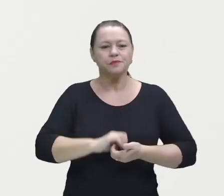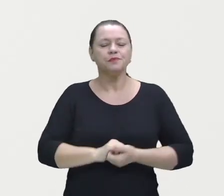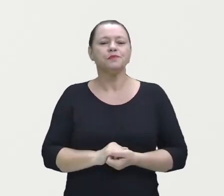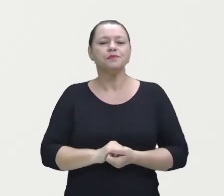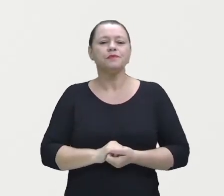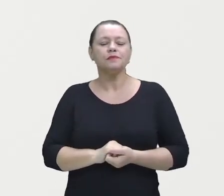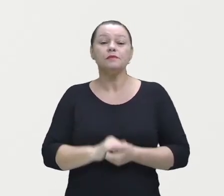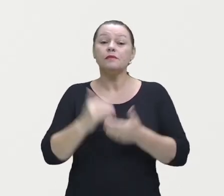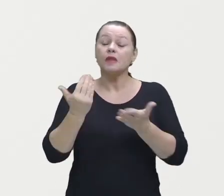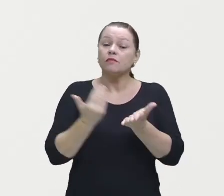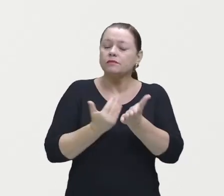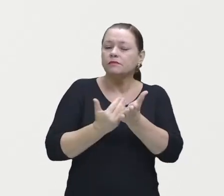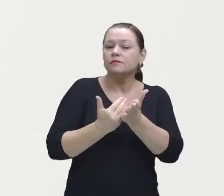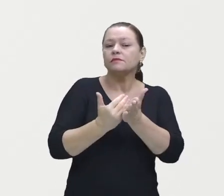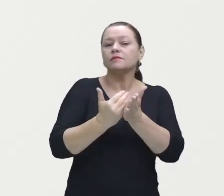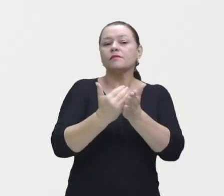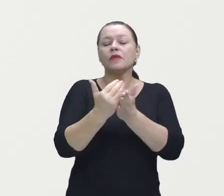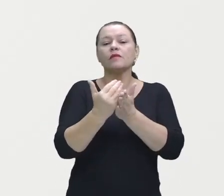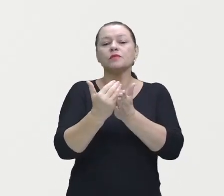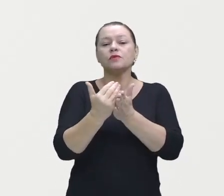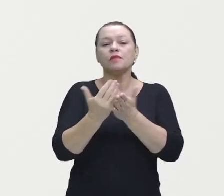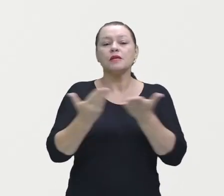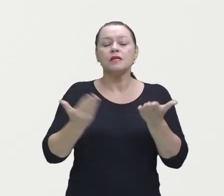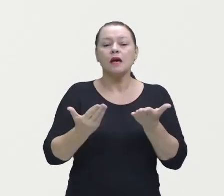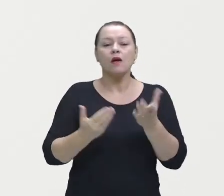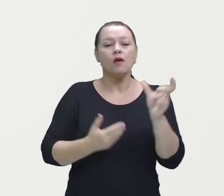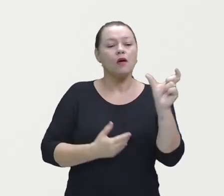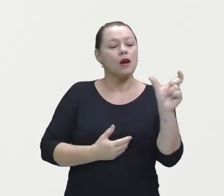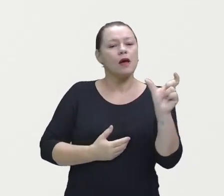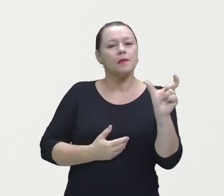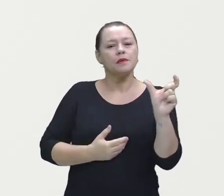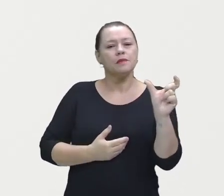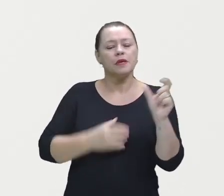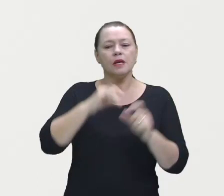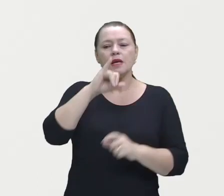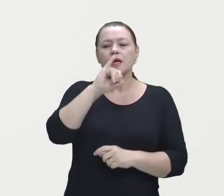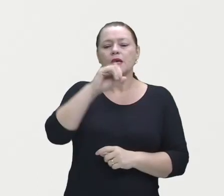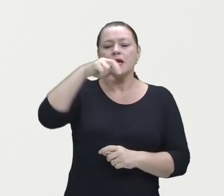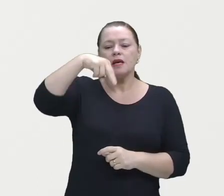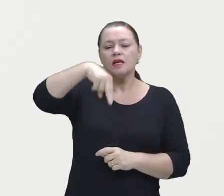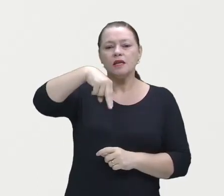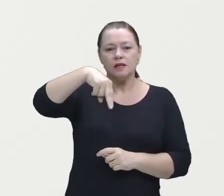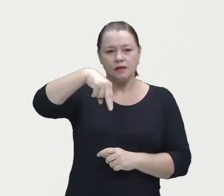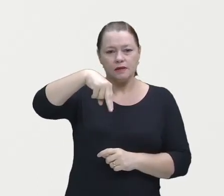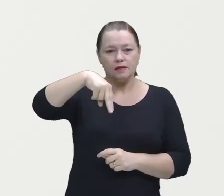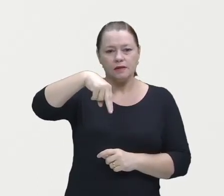Vamos iniciar aqui com a primeira sílaba, in,